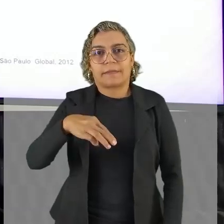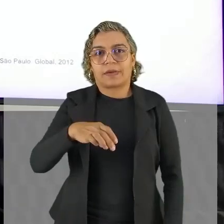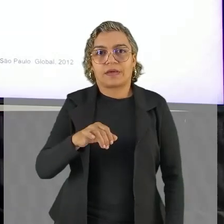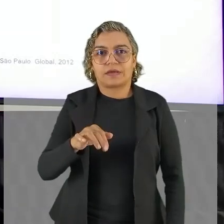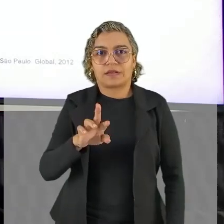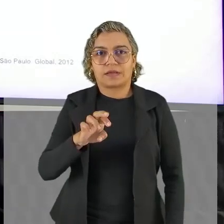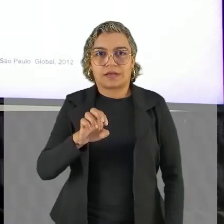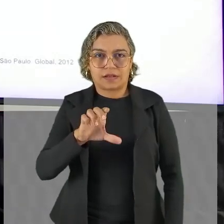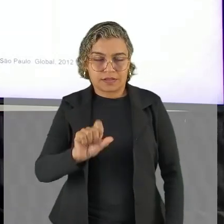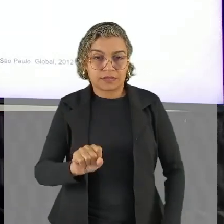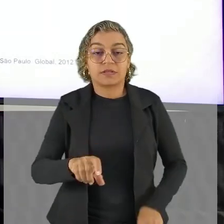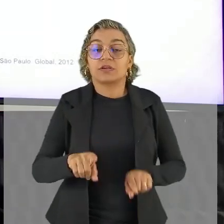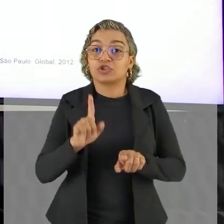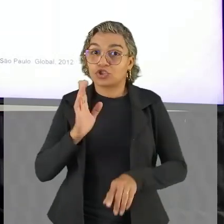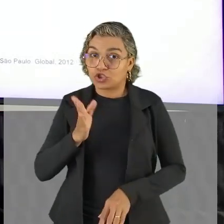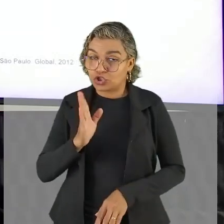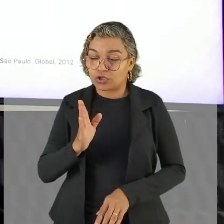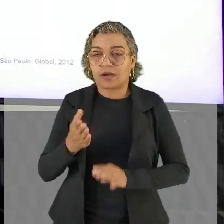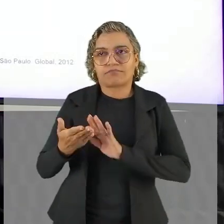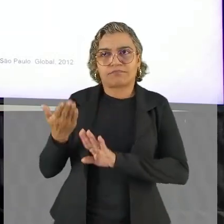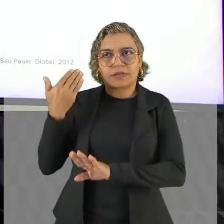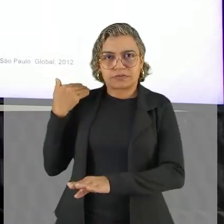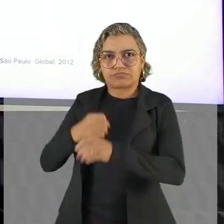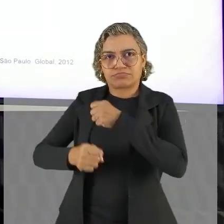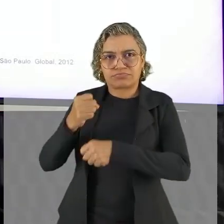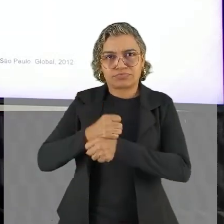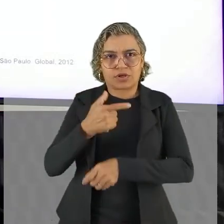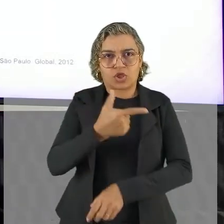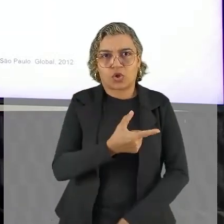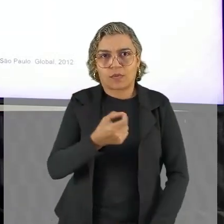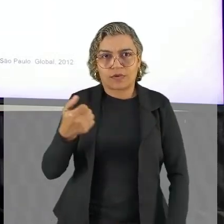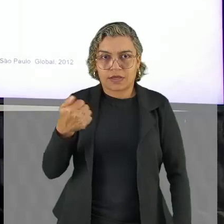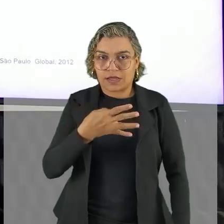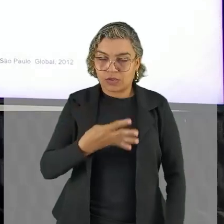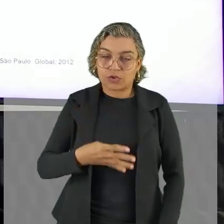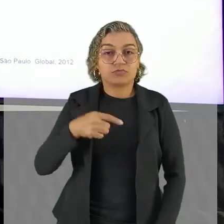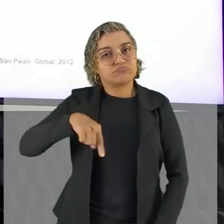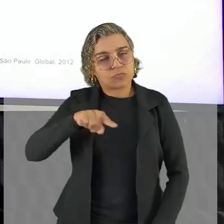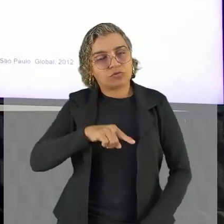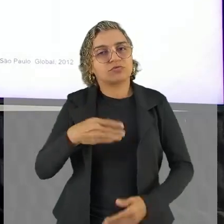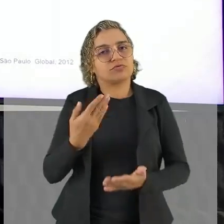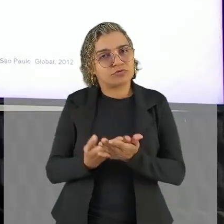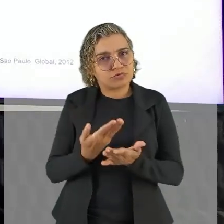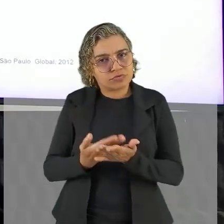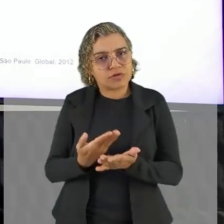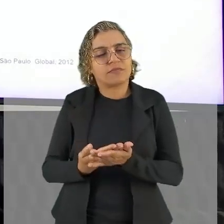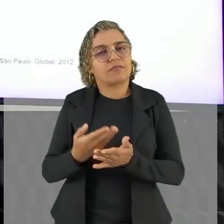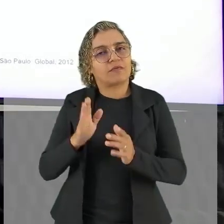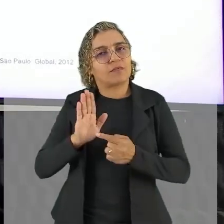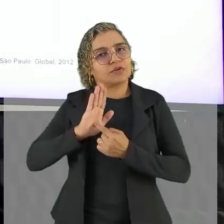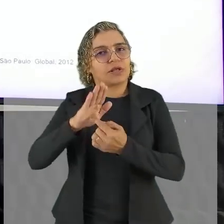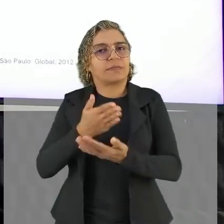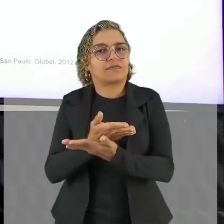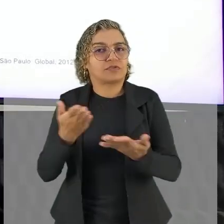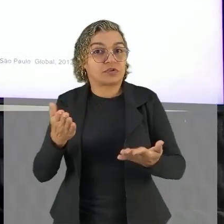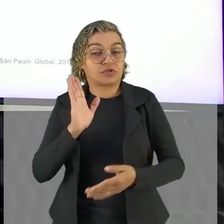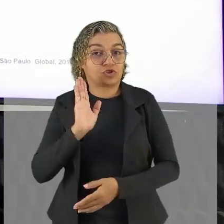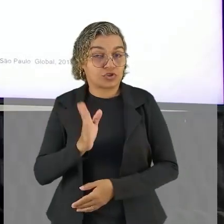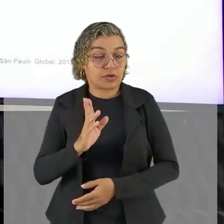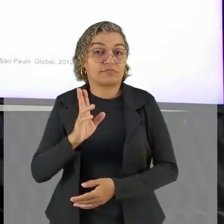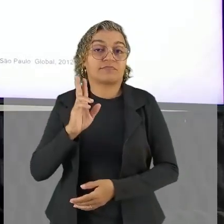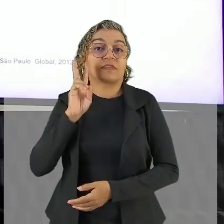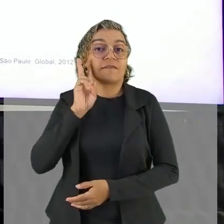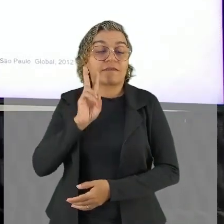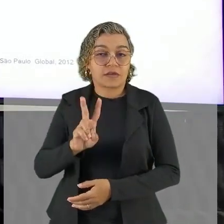de questão em 2014 na UEMA, e eu trouxe aqui para a gente ver como é que se trabalhou. Já viram aqui, já viram